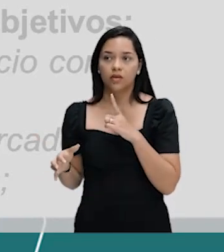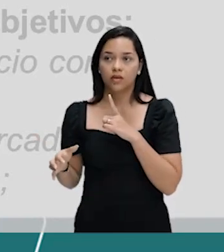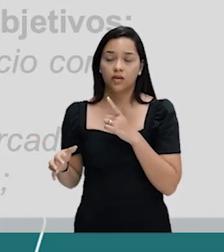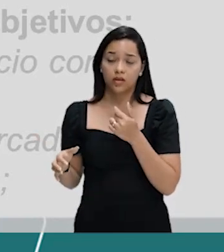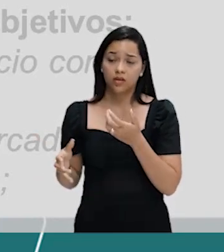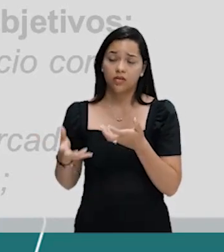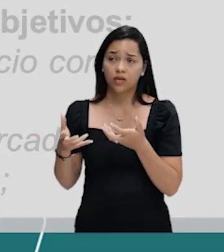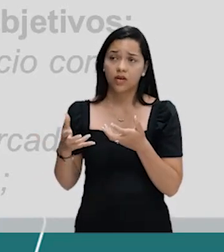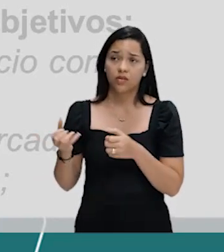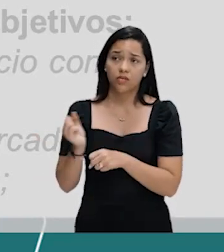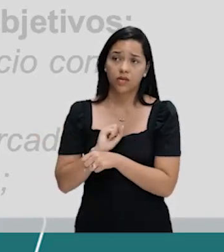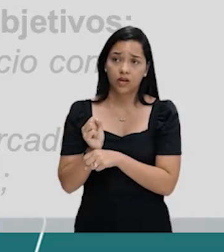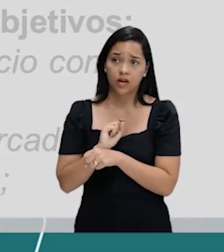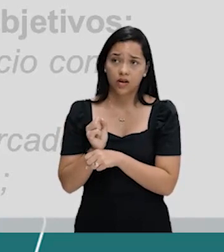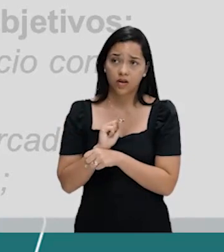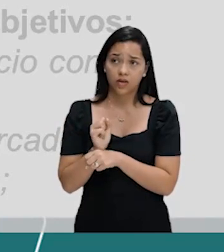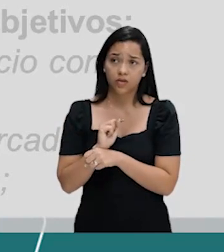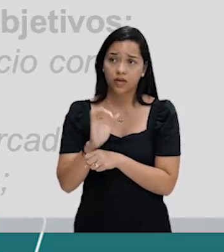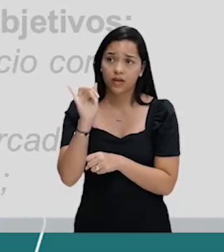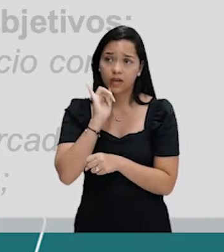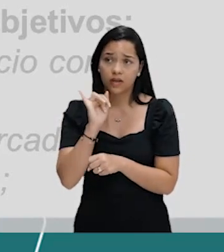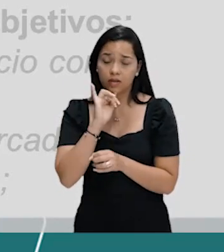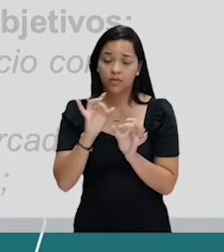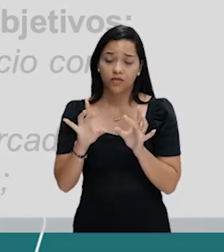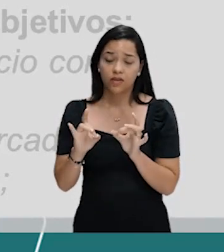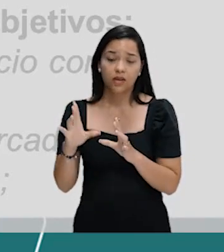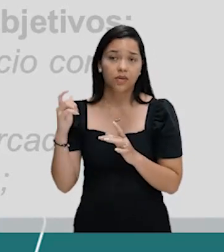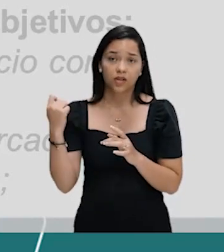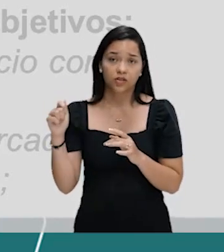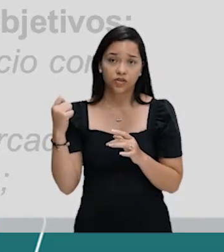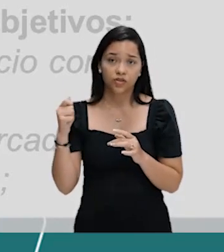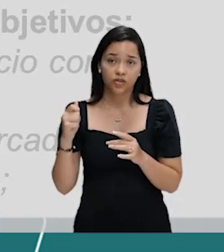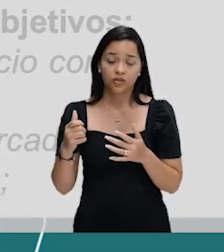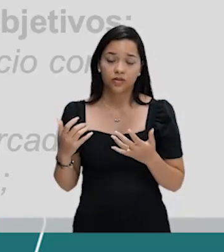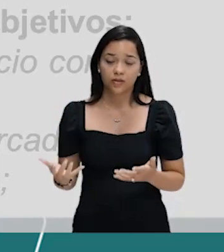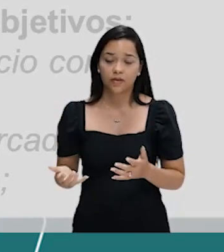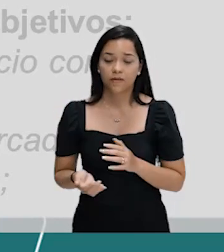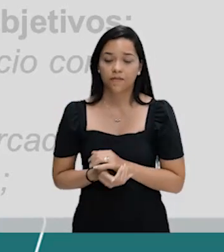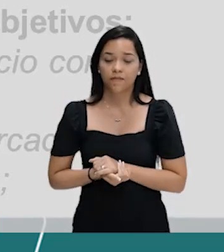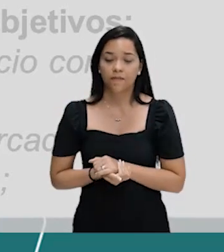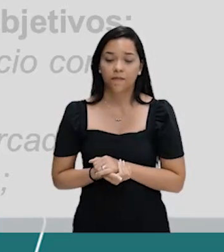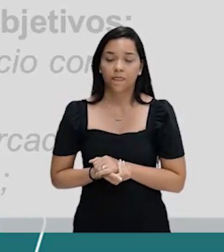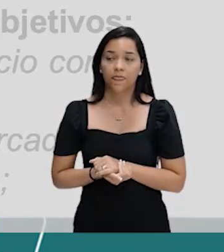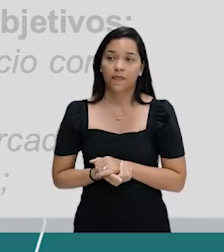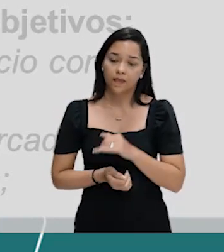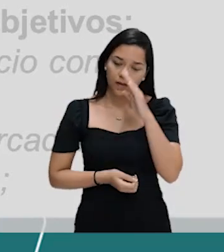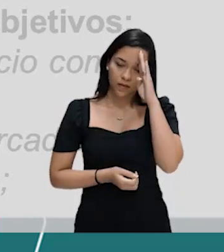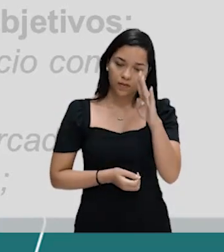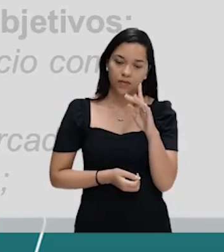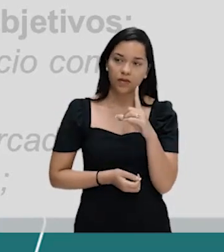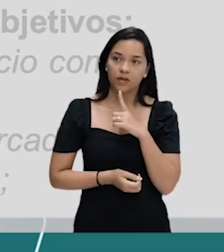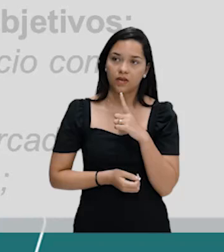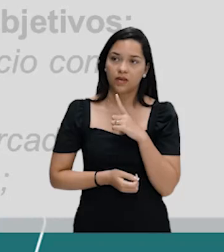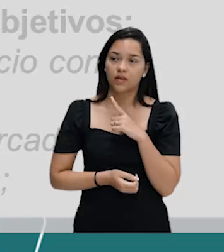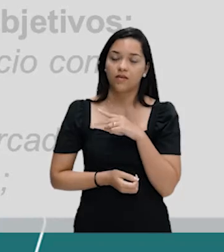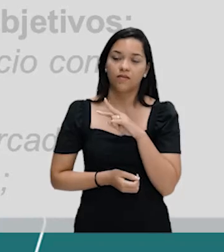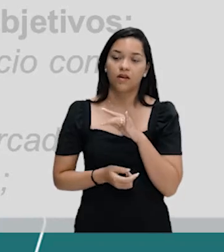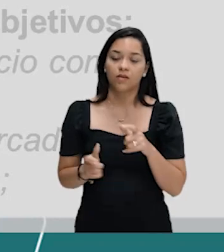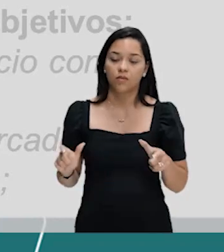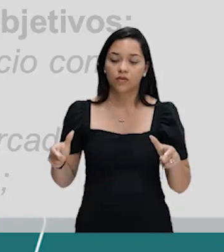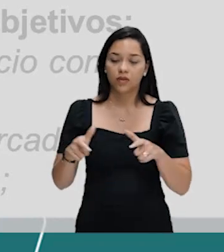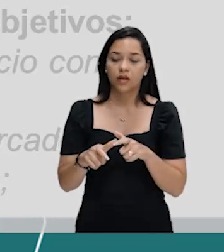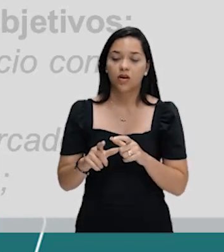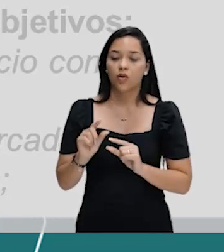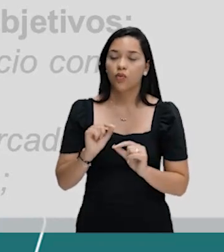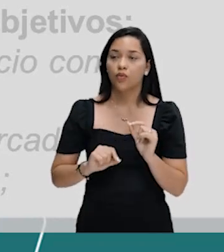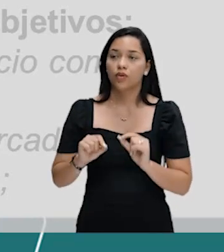Eu quero uma facilidade para circular esse carro, por exemplo, vender para a Argentina, tá certo? E, principalmente, esses acordos eles buscam aí